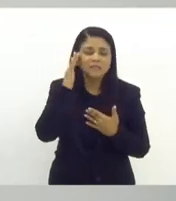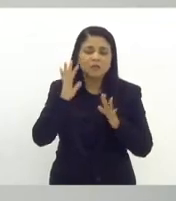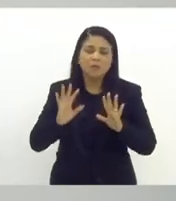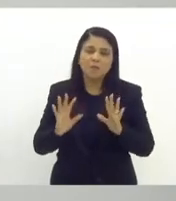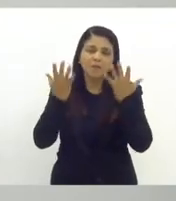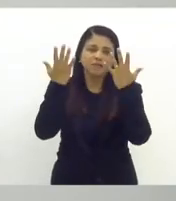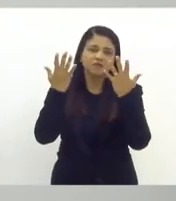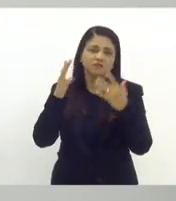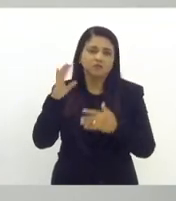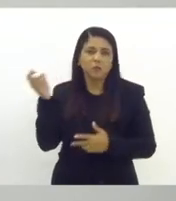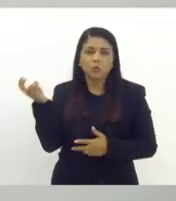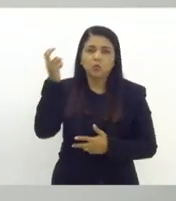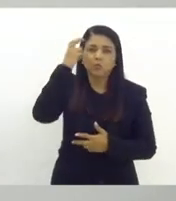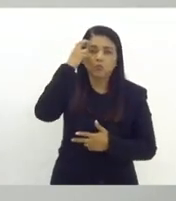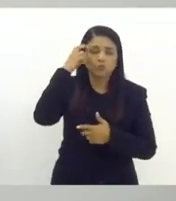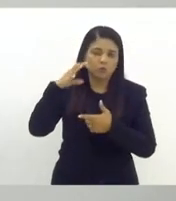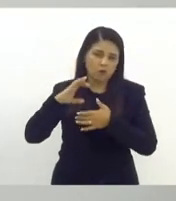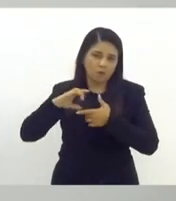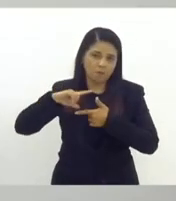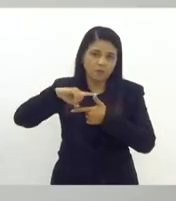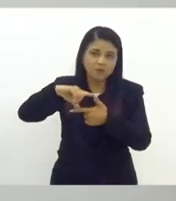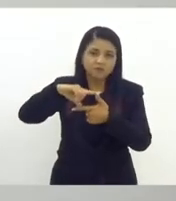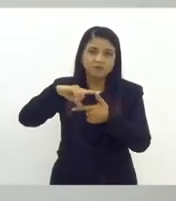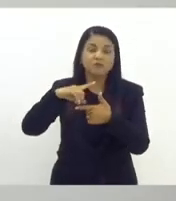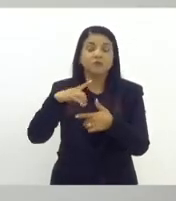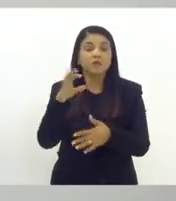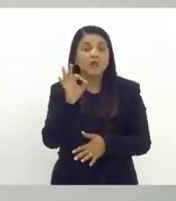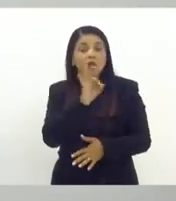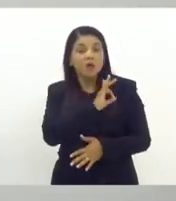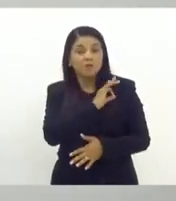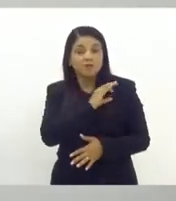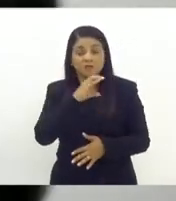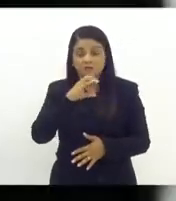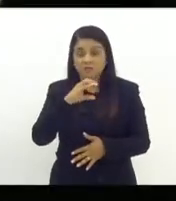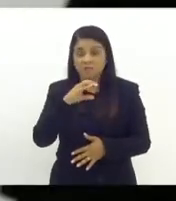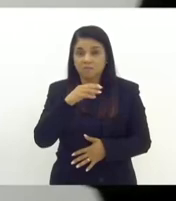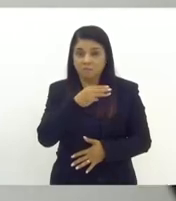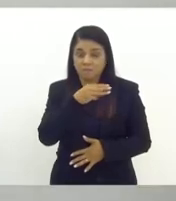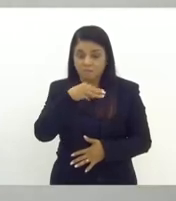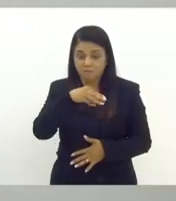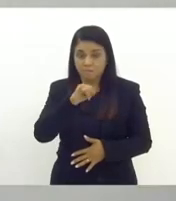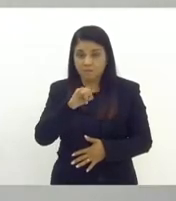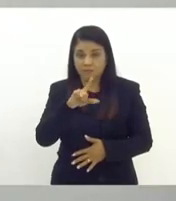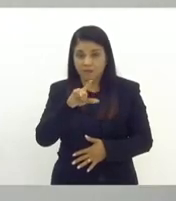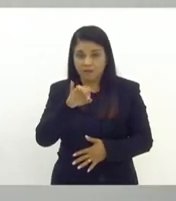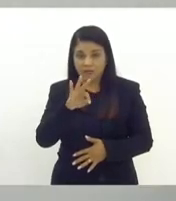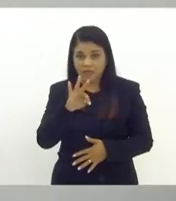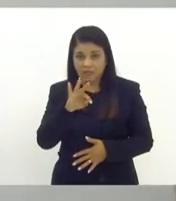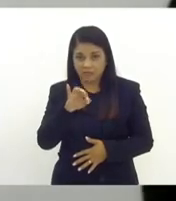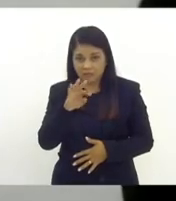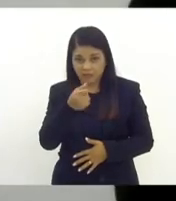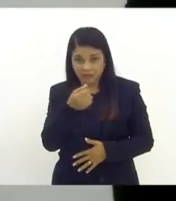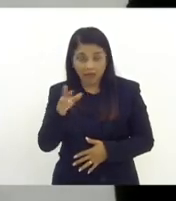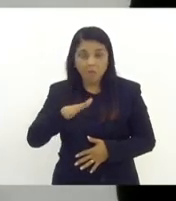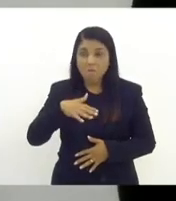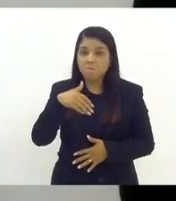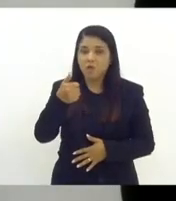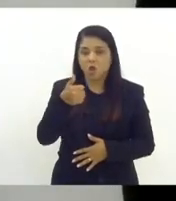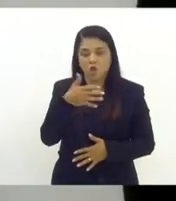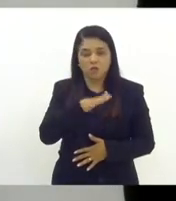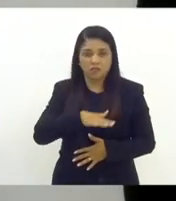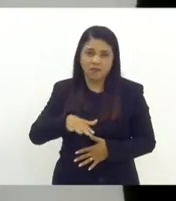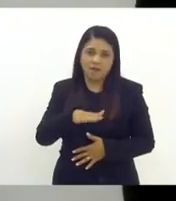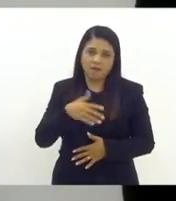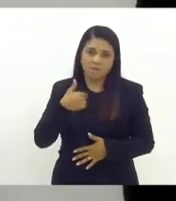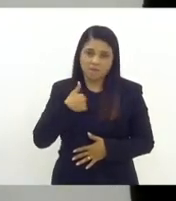popular tradicional e a polícia militar dos três pelo menos na minha área é o melhor menos